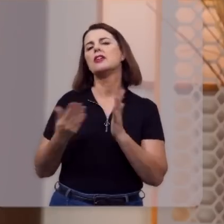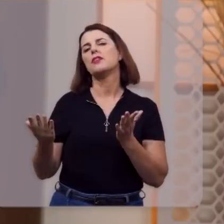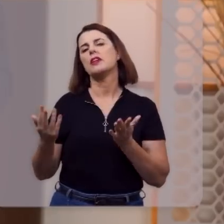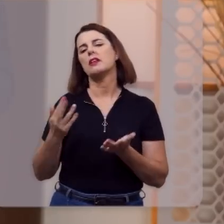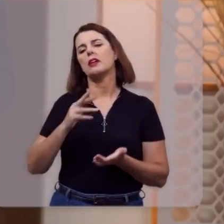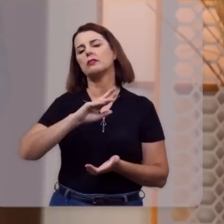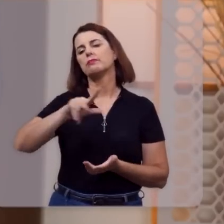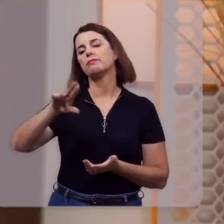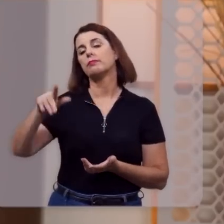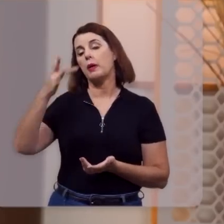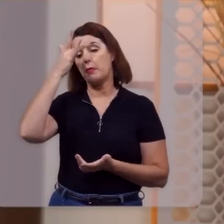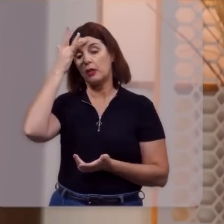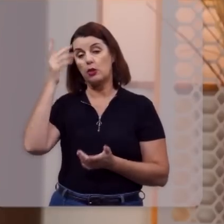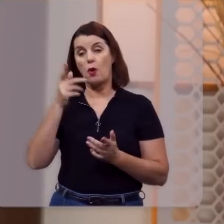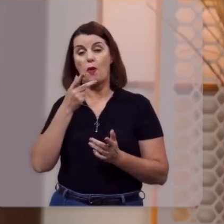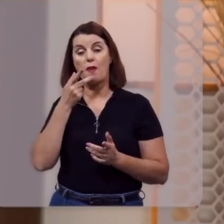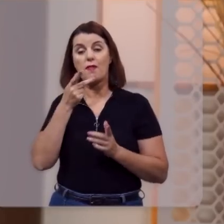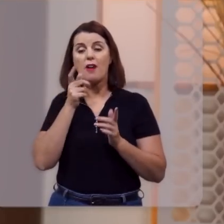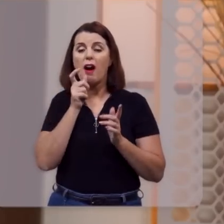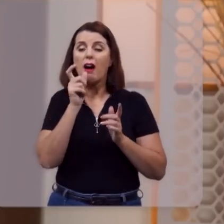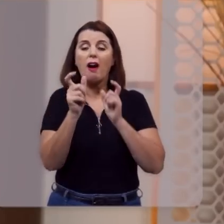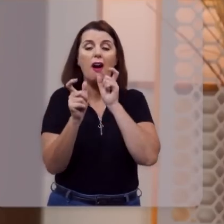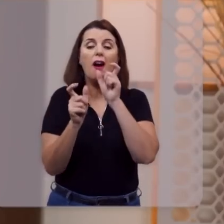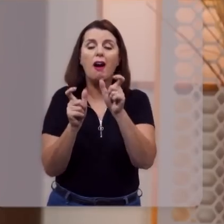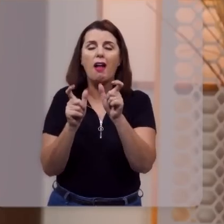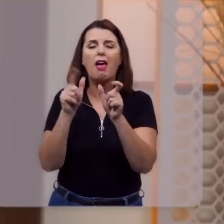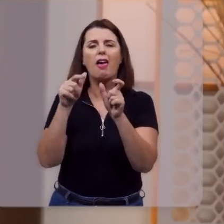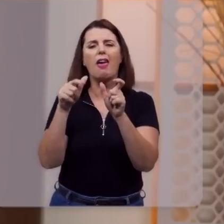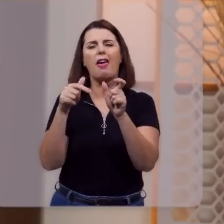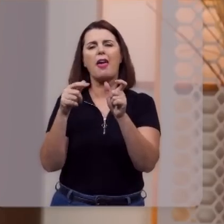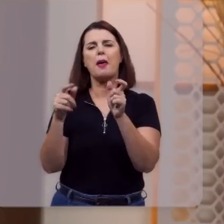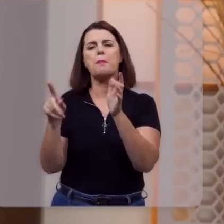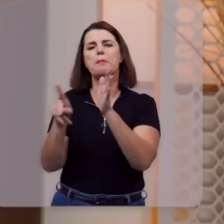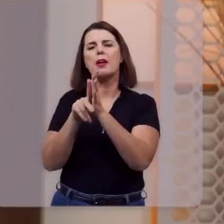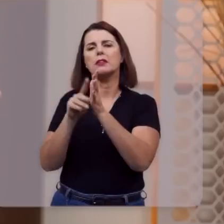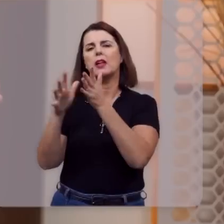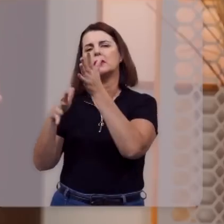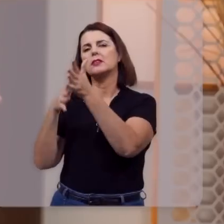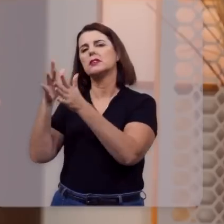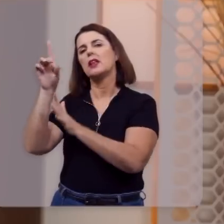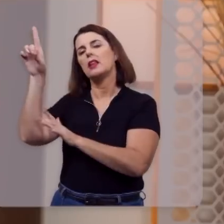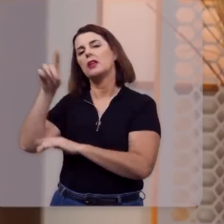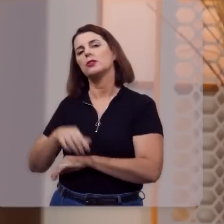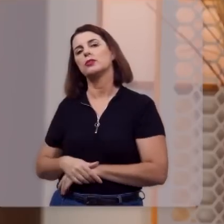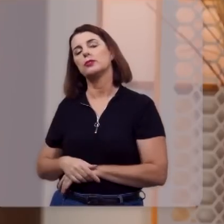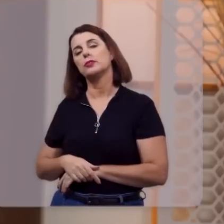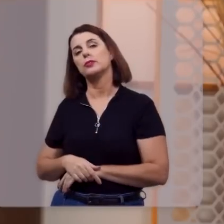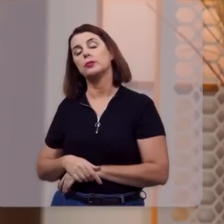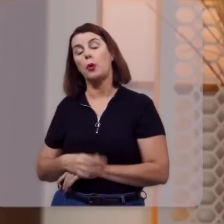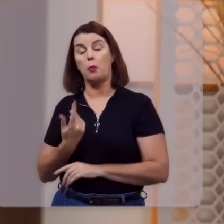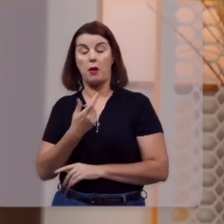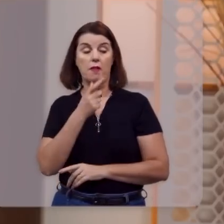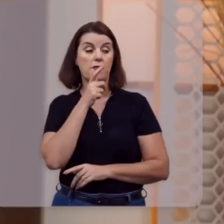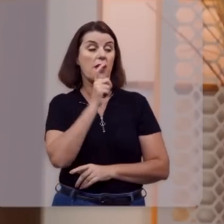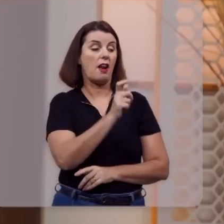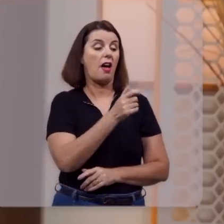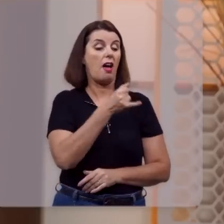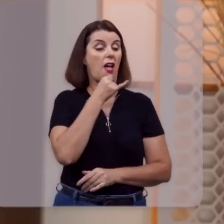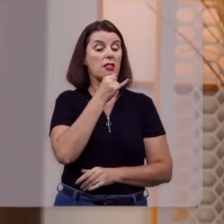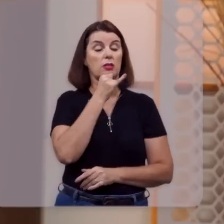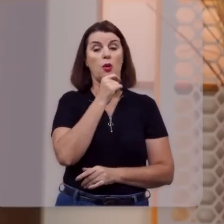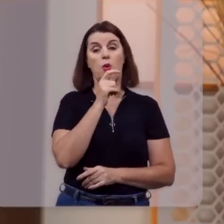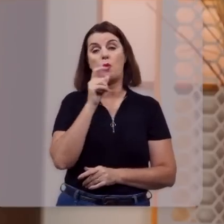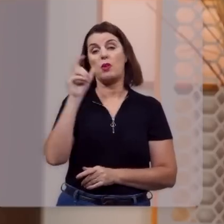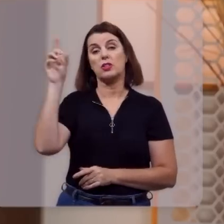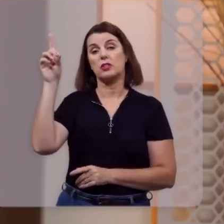todos que proferem a palavra de Deus são boca de Deus. Uma coisa é proferir a palavra de Deus, outra coisa muito diferente